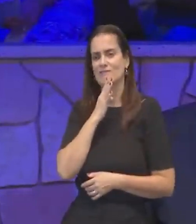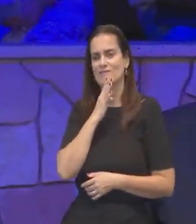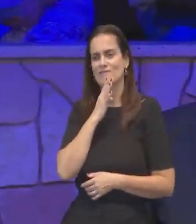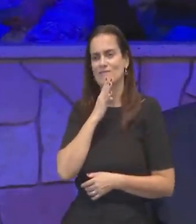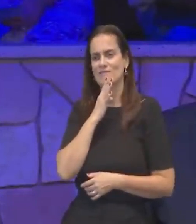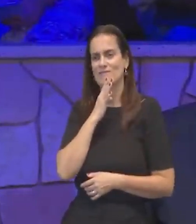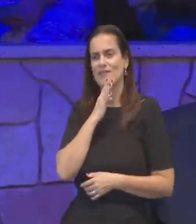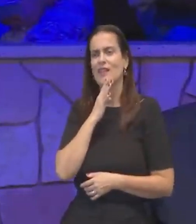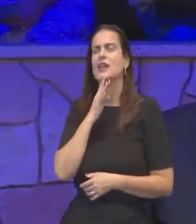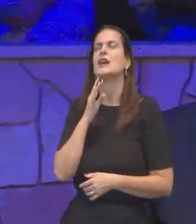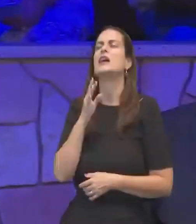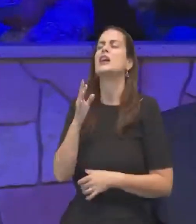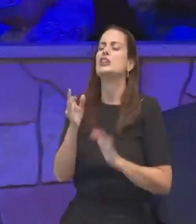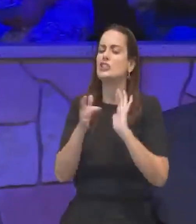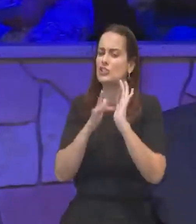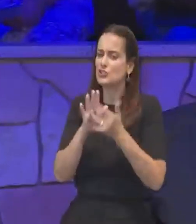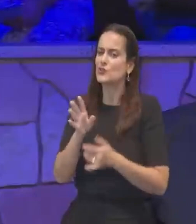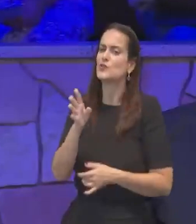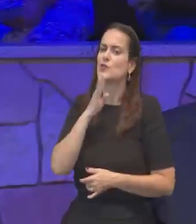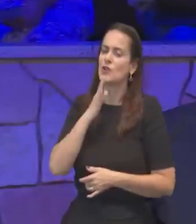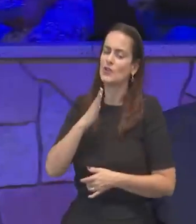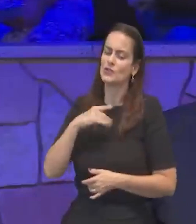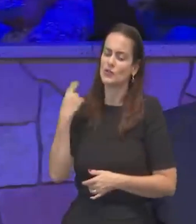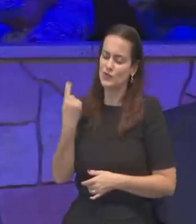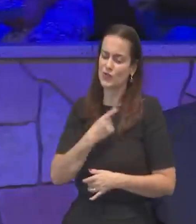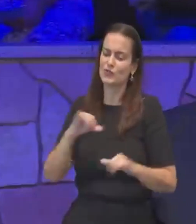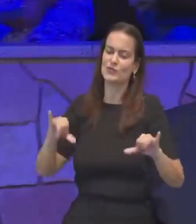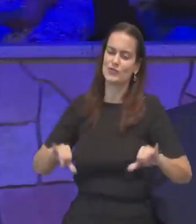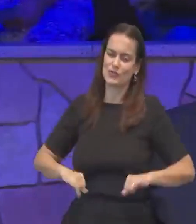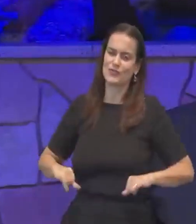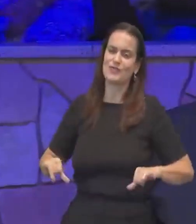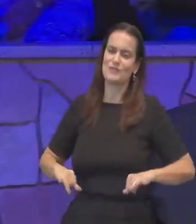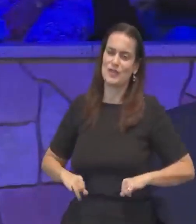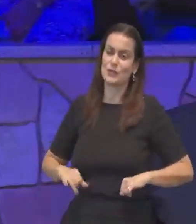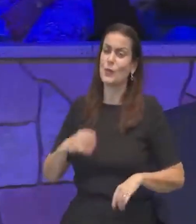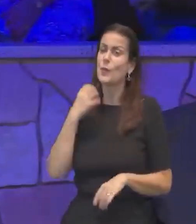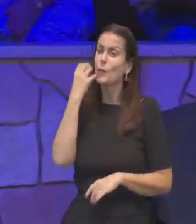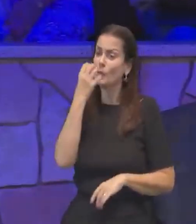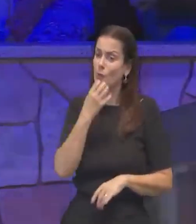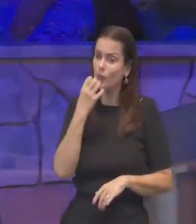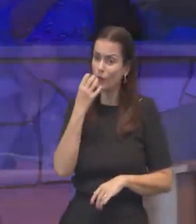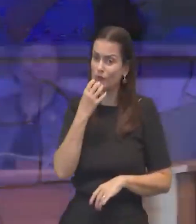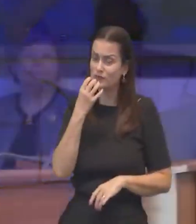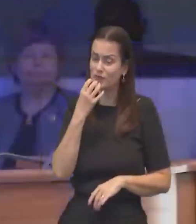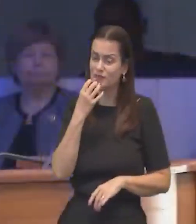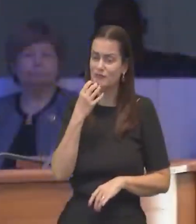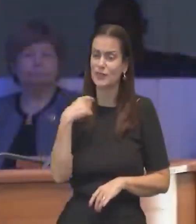conhece o nosso sofrimento. E essa canção que nós acabamos de ouvir,